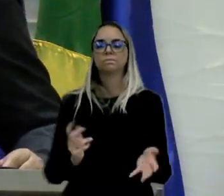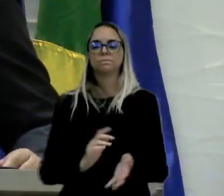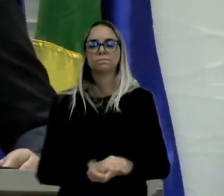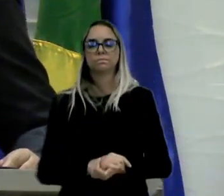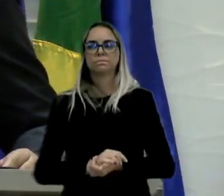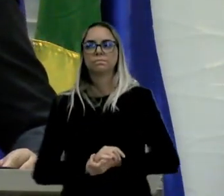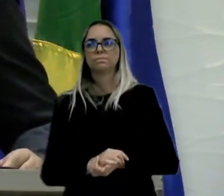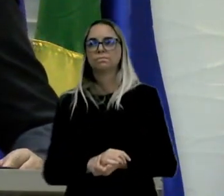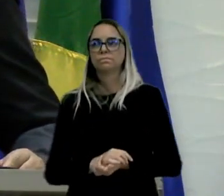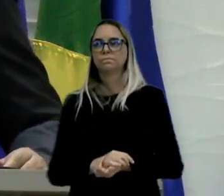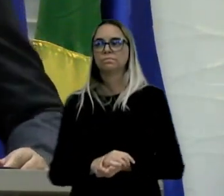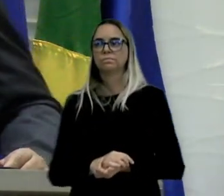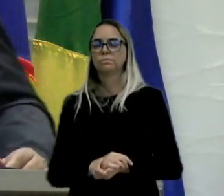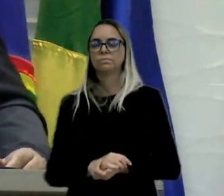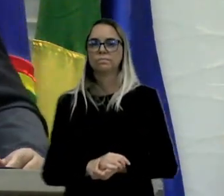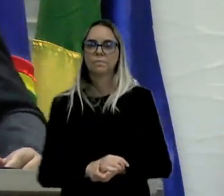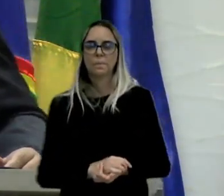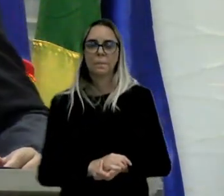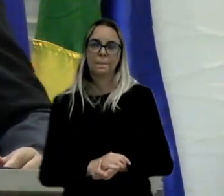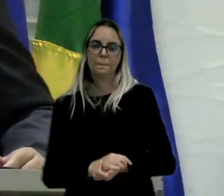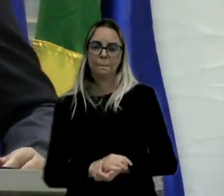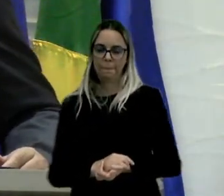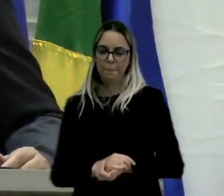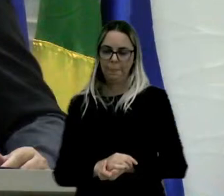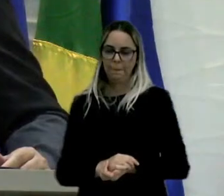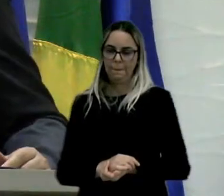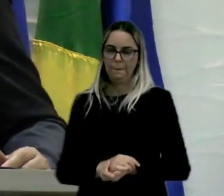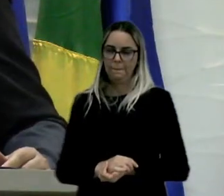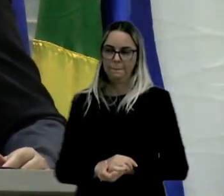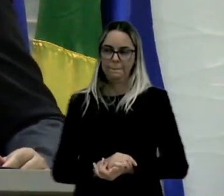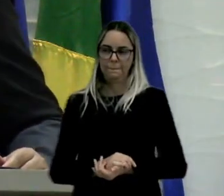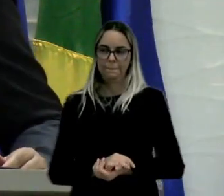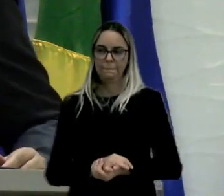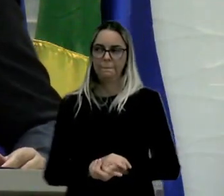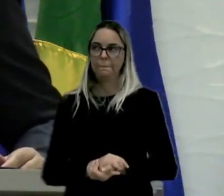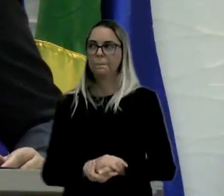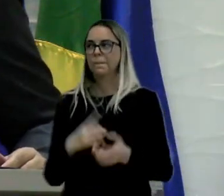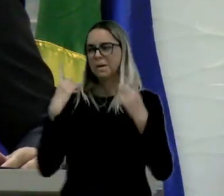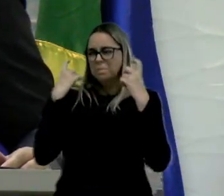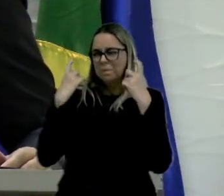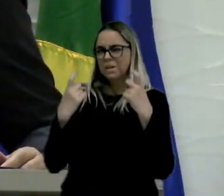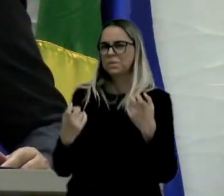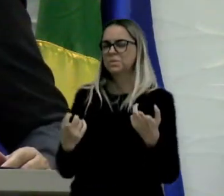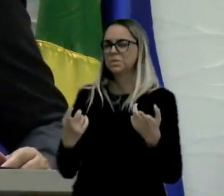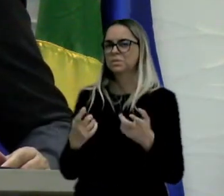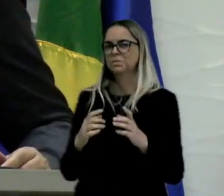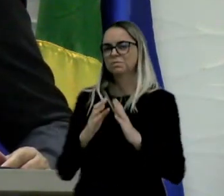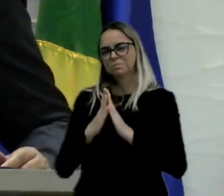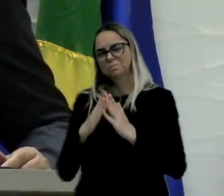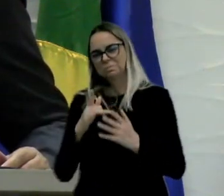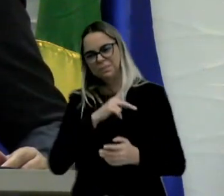e a gente passou o barulho Presidente o barulho